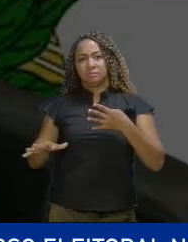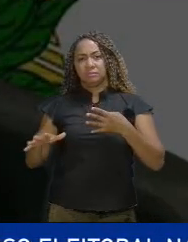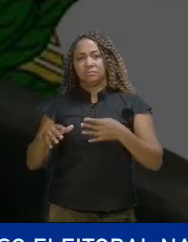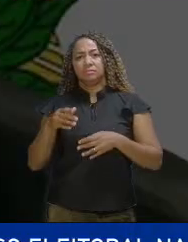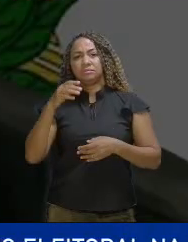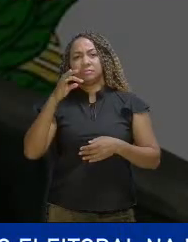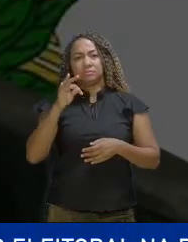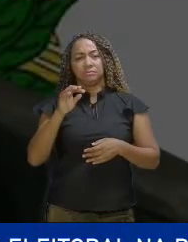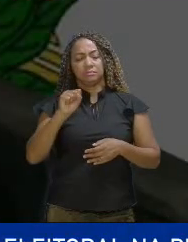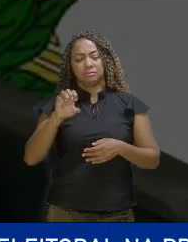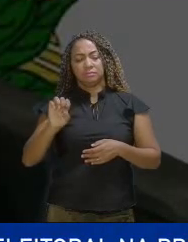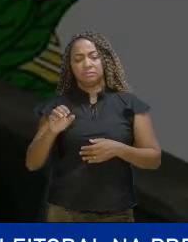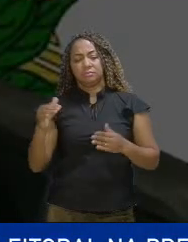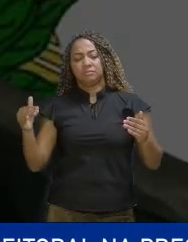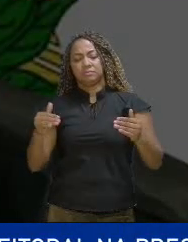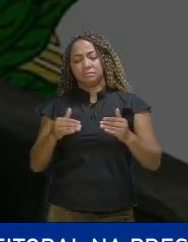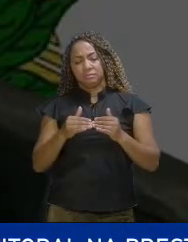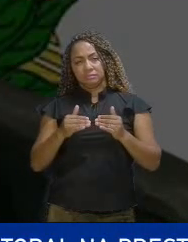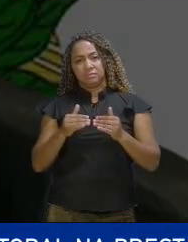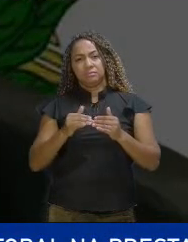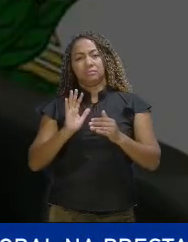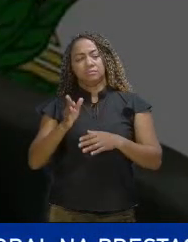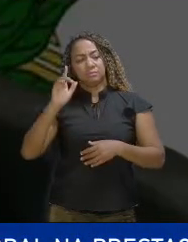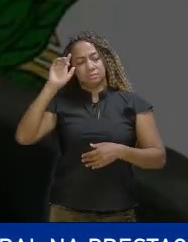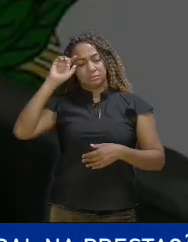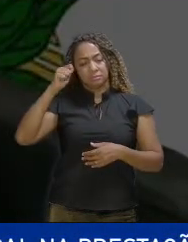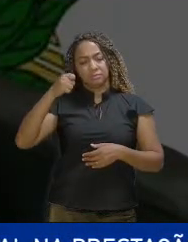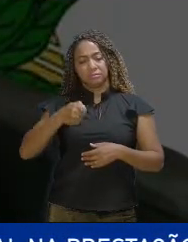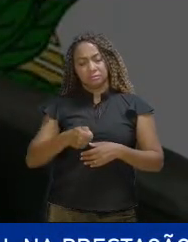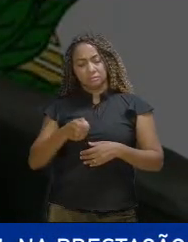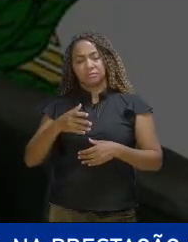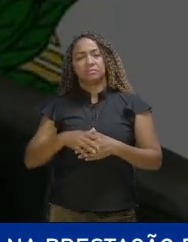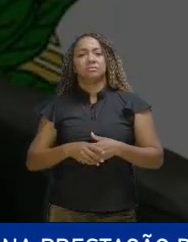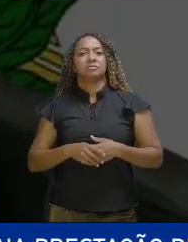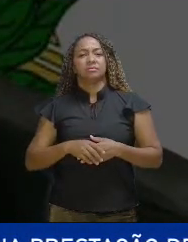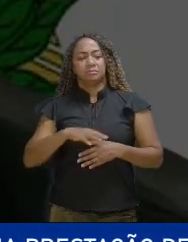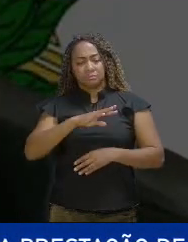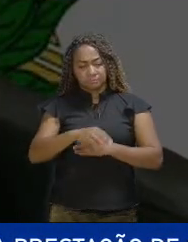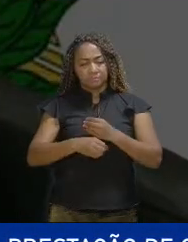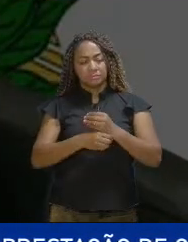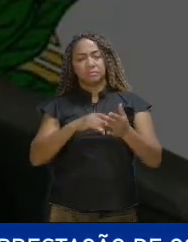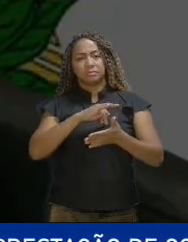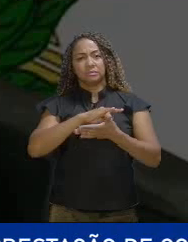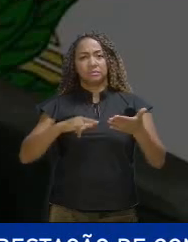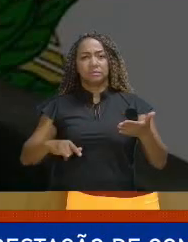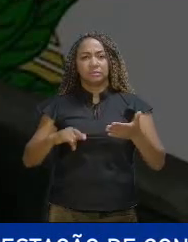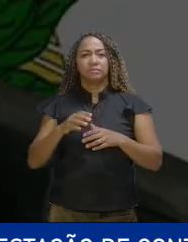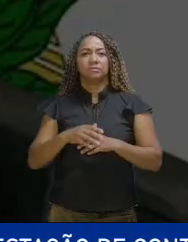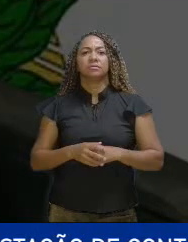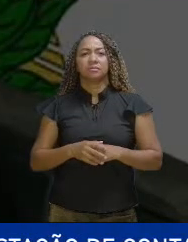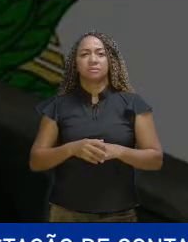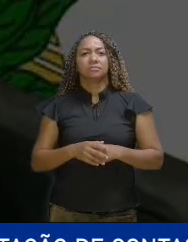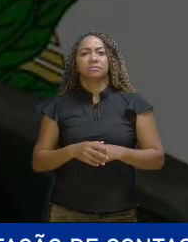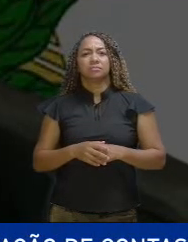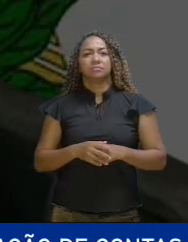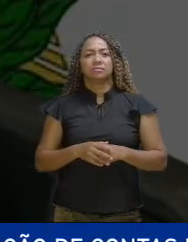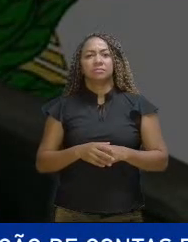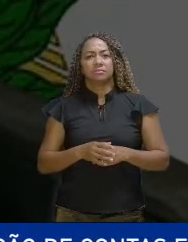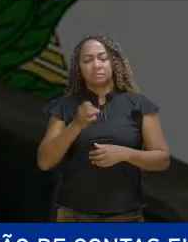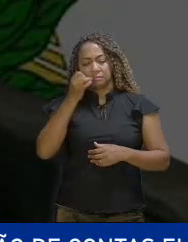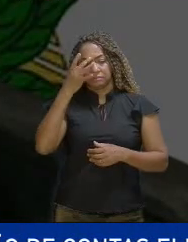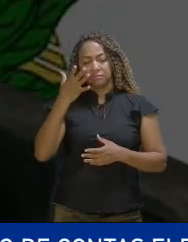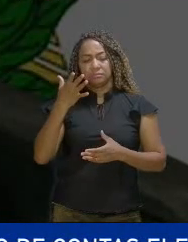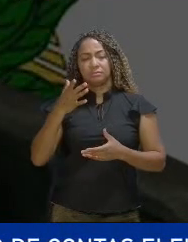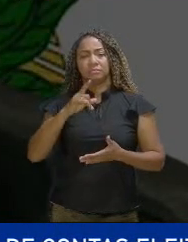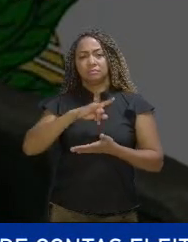TSE, conforme reiteradamente já decidido. A juntada de documentos em grau recurso só é admitida quando se tratar de fatos